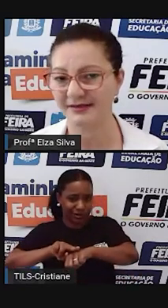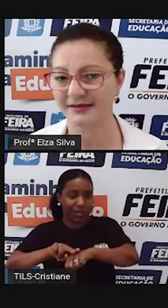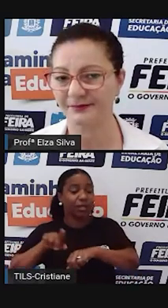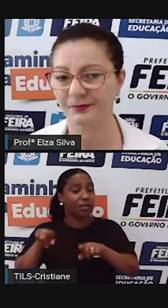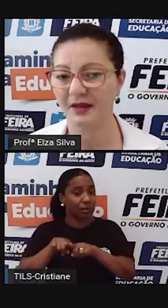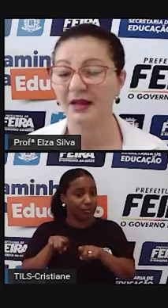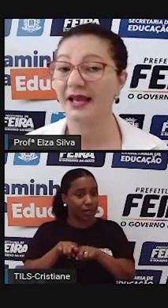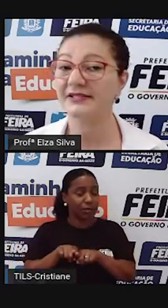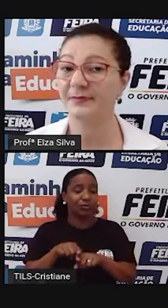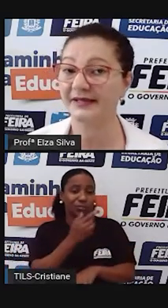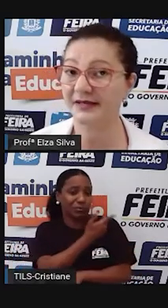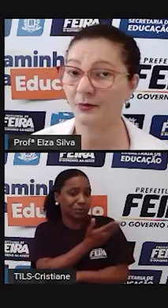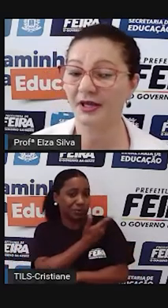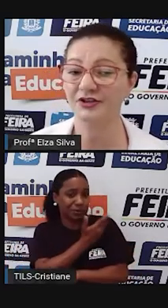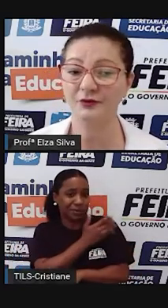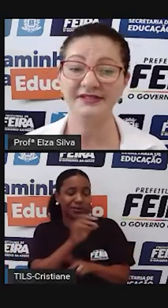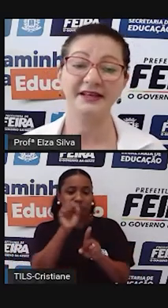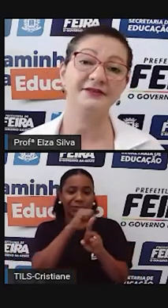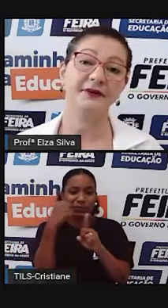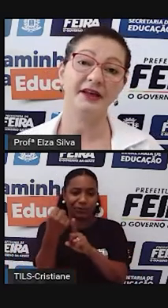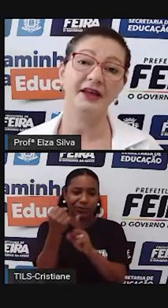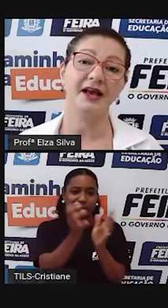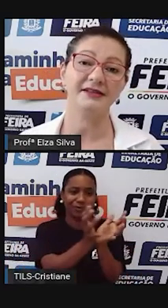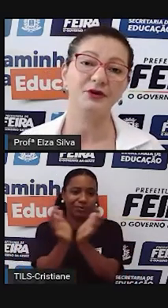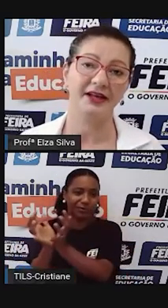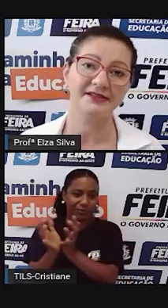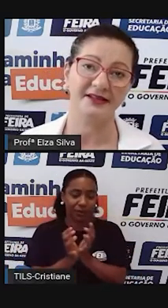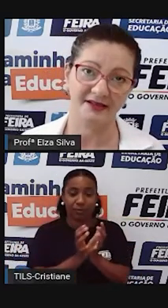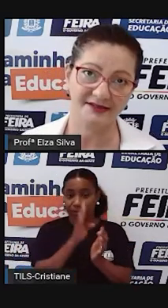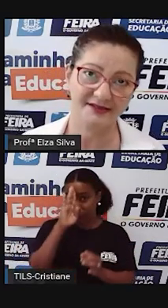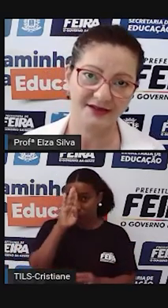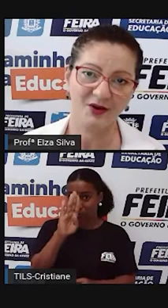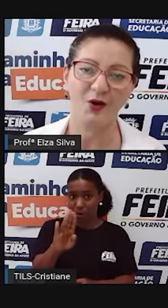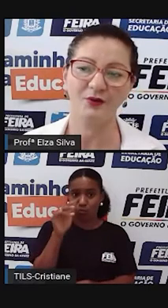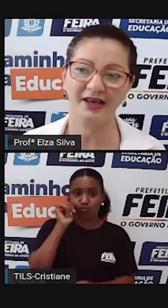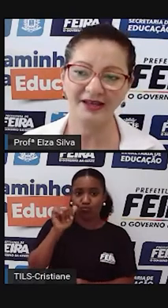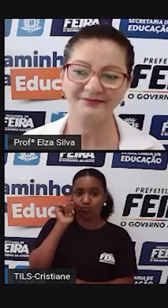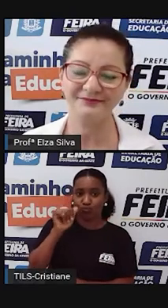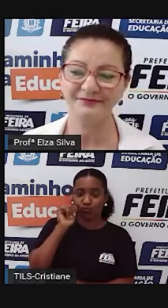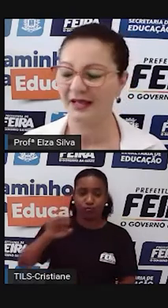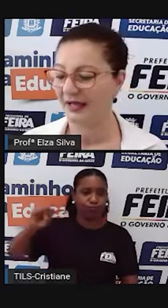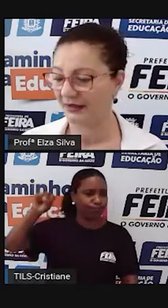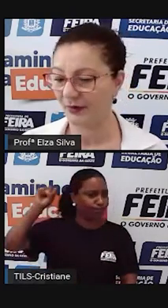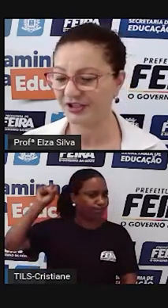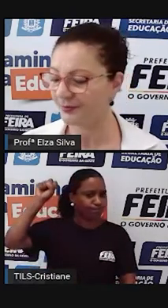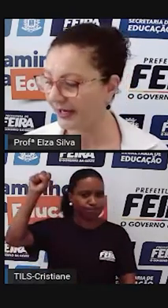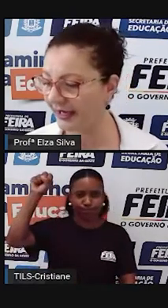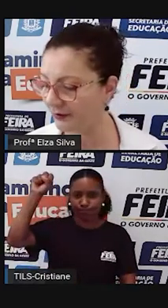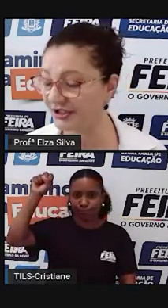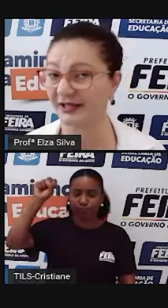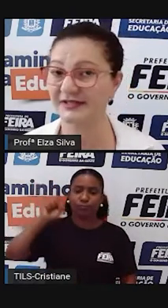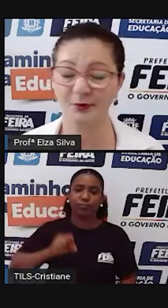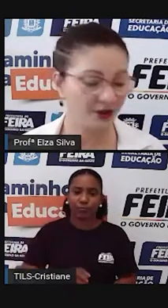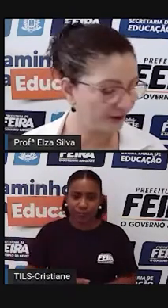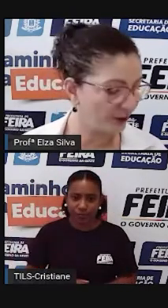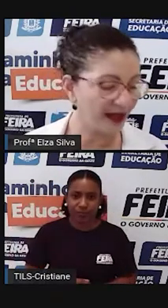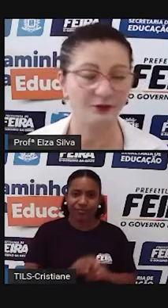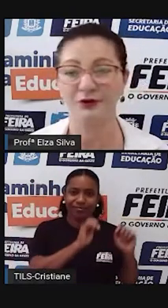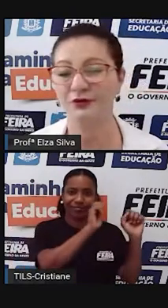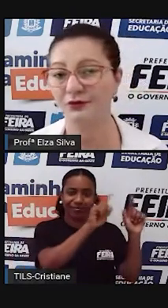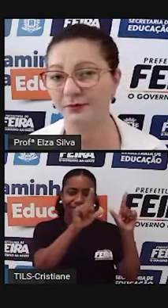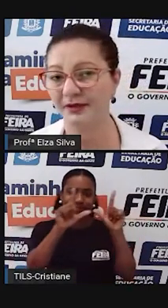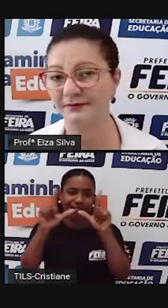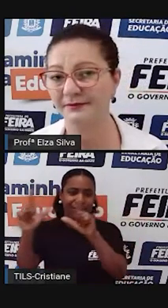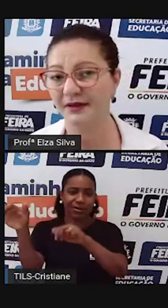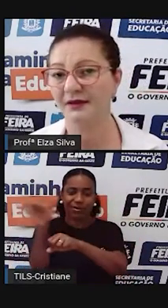de classe, especialmente no que se refere às mulheres negras. Ok? Então, este painel está disponível lá